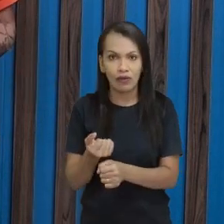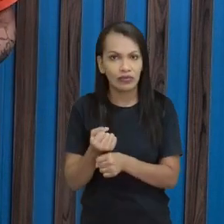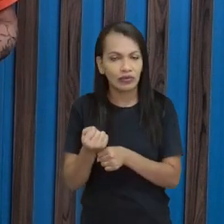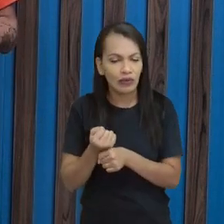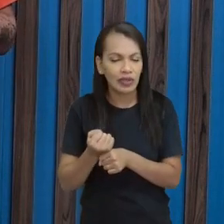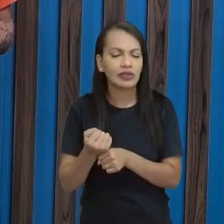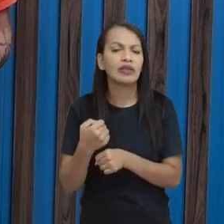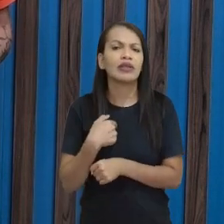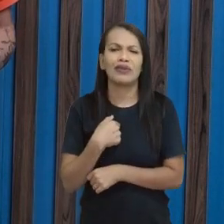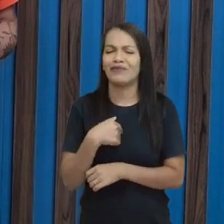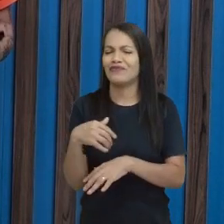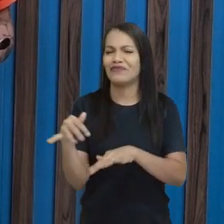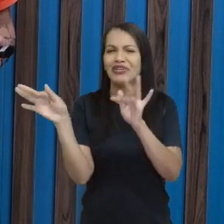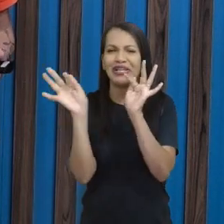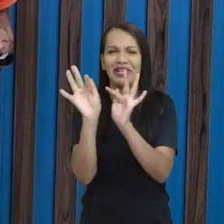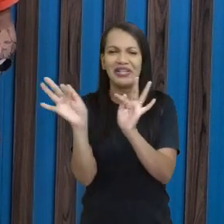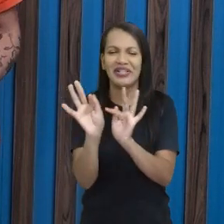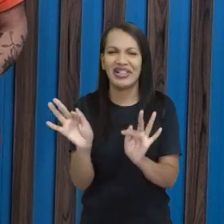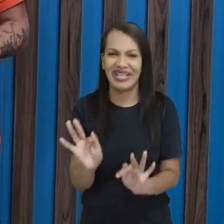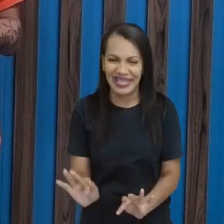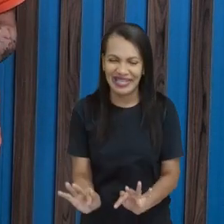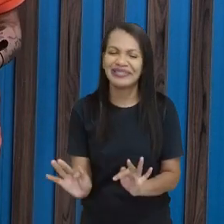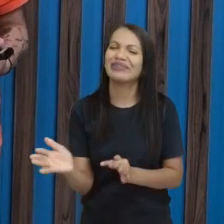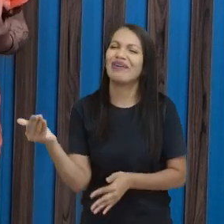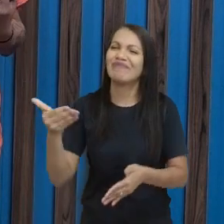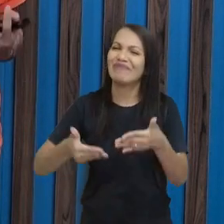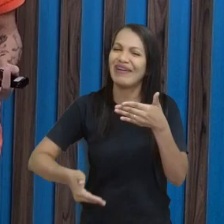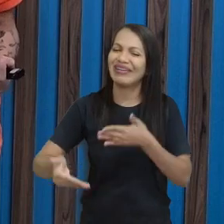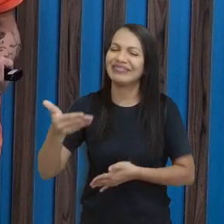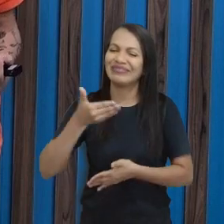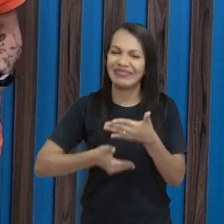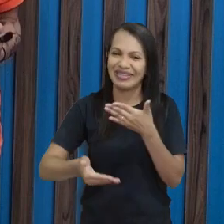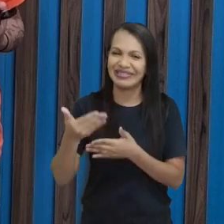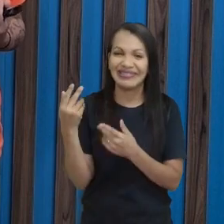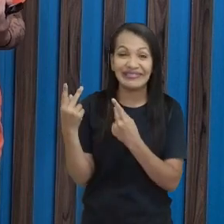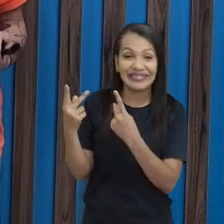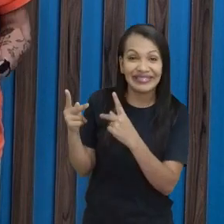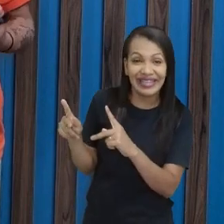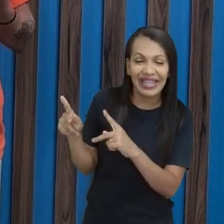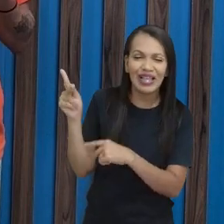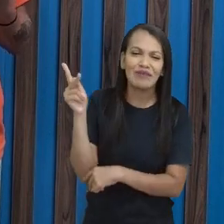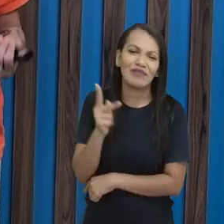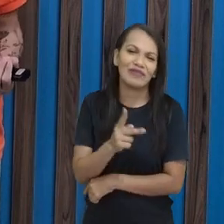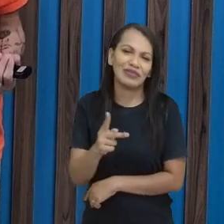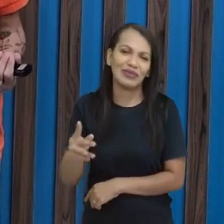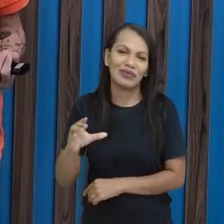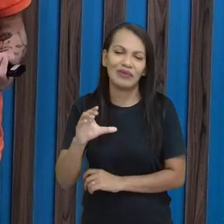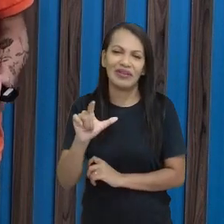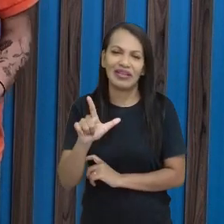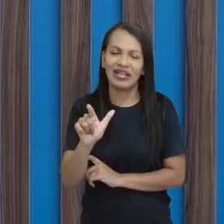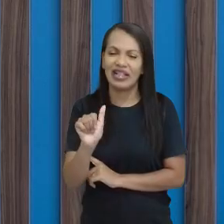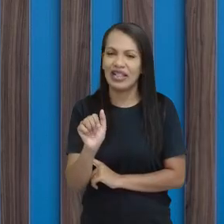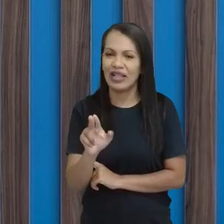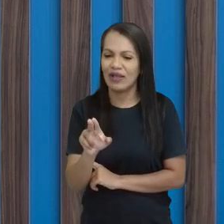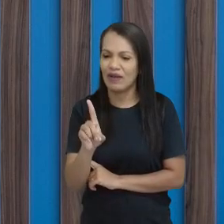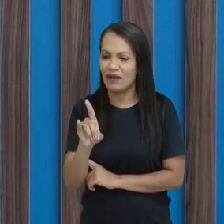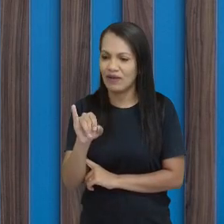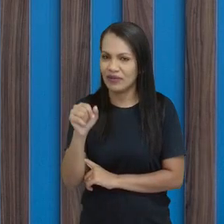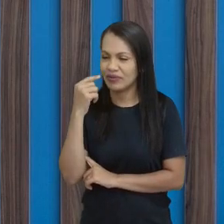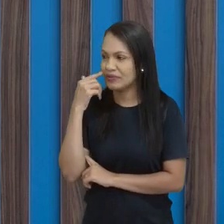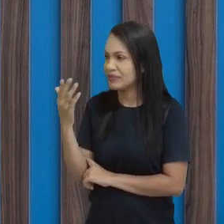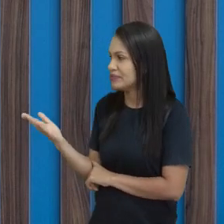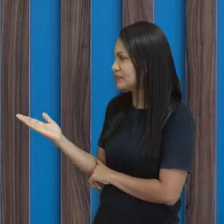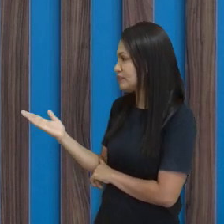Eu estou muito feliz com a presença aqui da professora Cláudia. E aí,